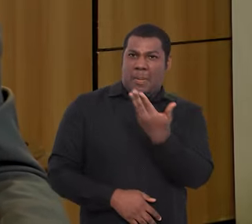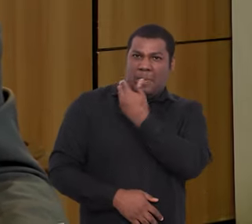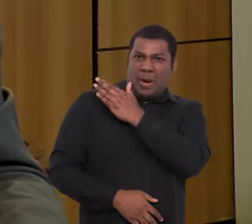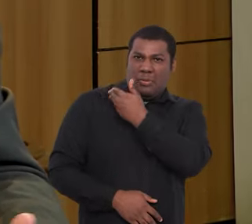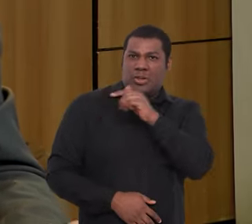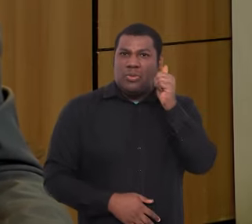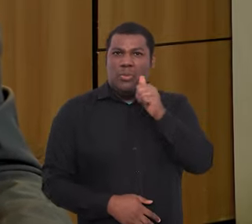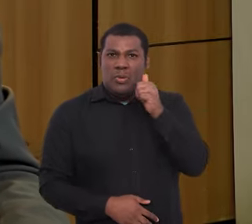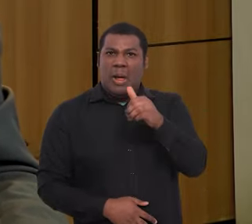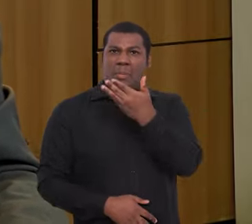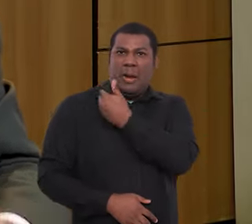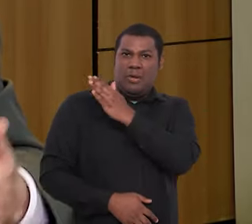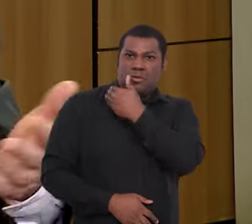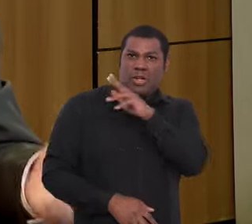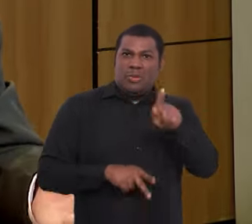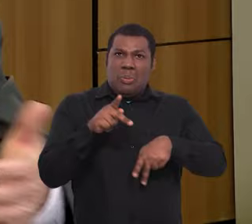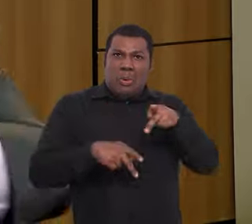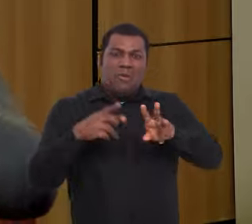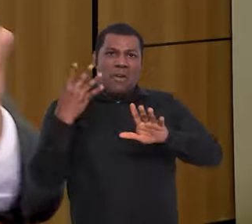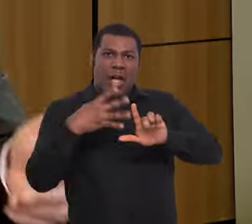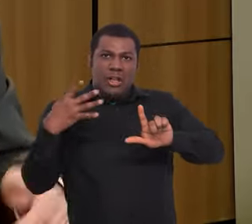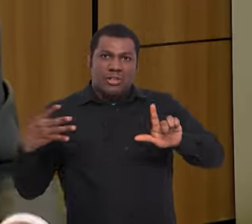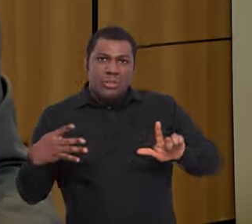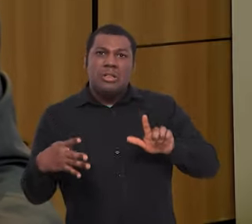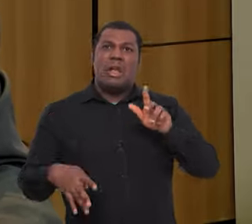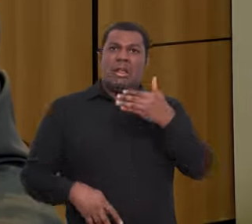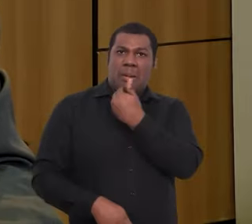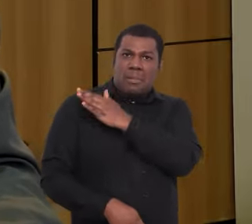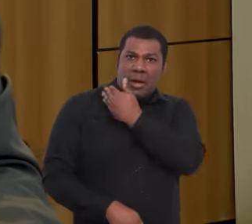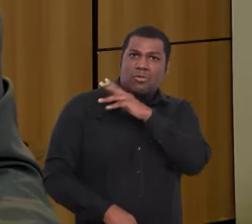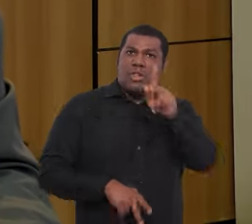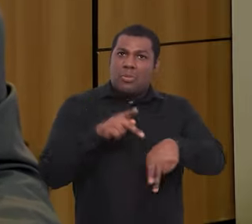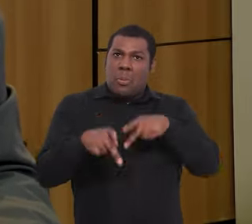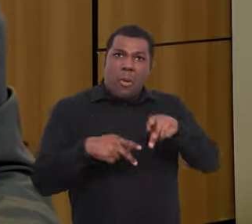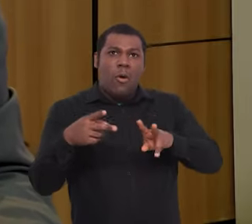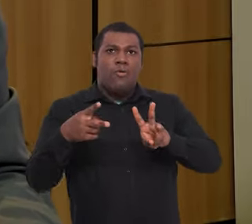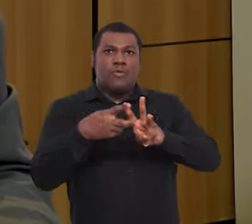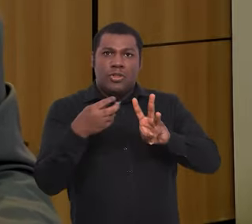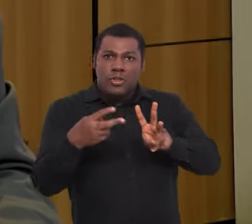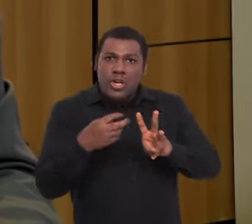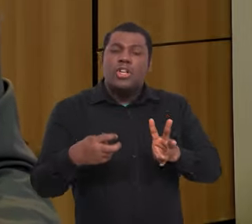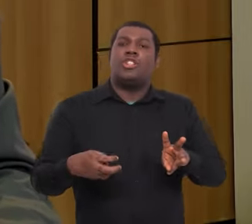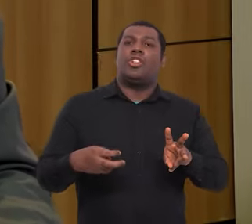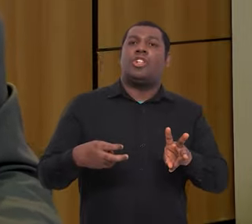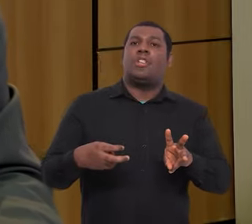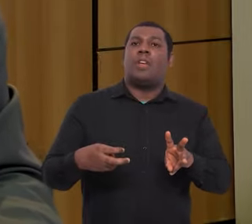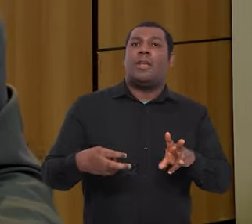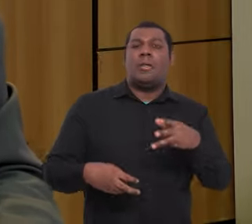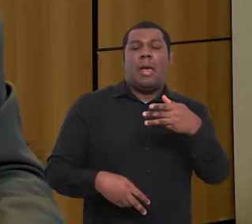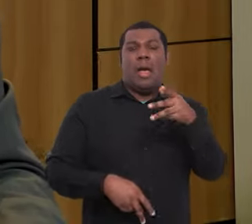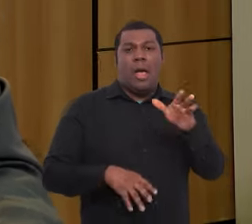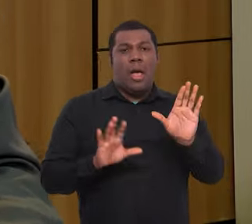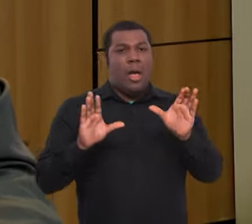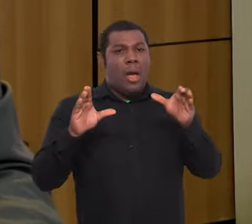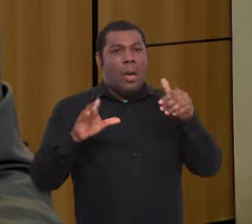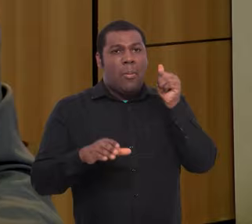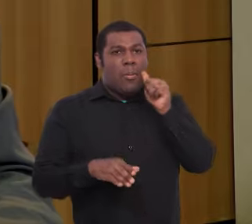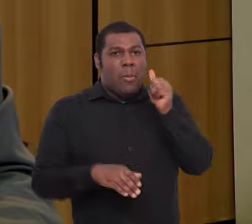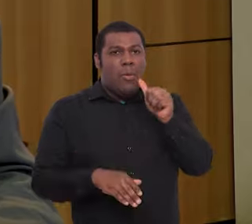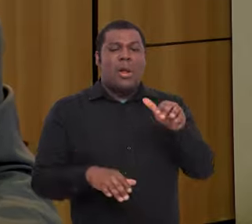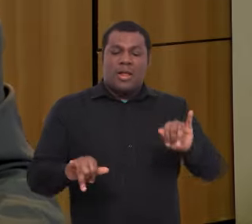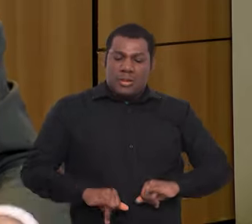a mulher contra o povo negro contra o povo indígena contra o povo LGBT enfim seja nas comunidades comunidades